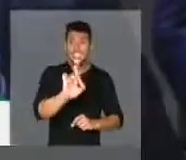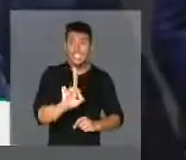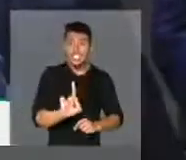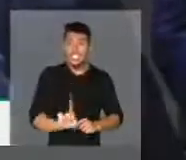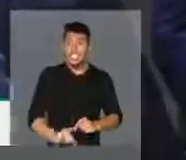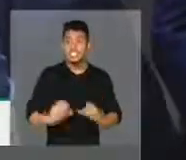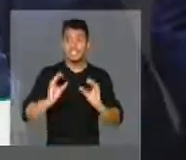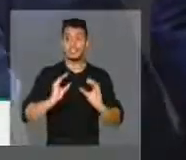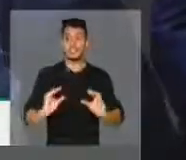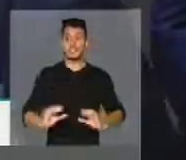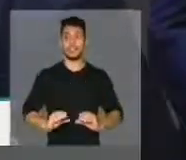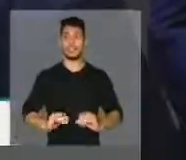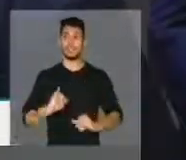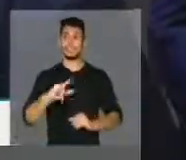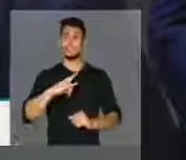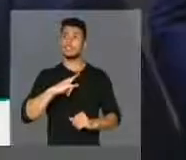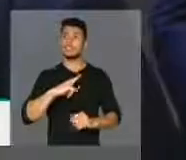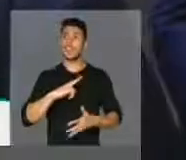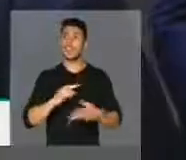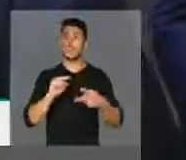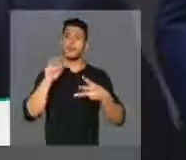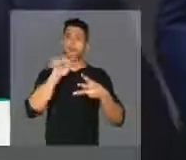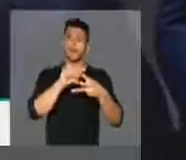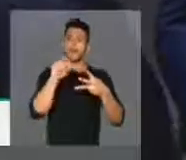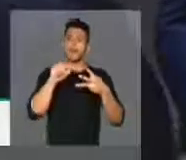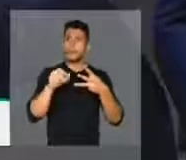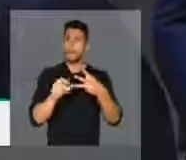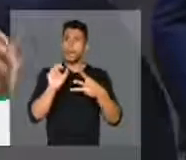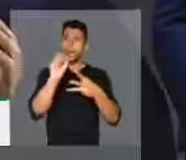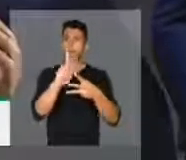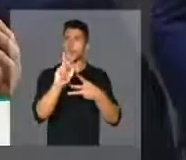os requisitos que estão na lei, passa a ser um direito dele